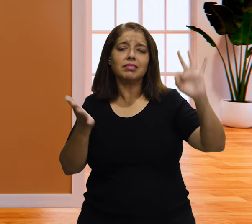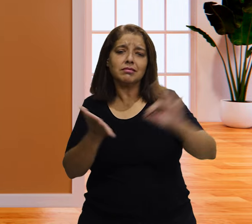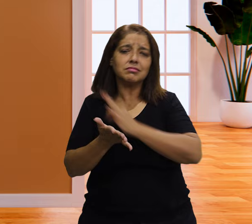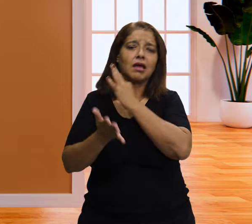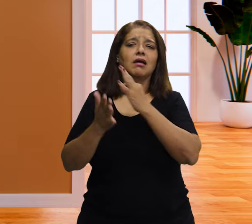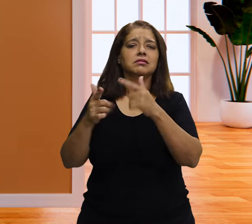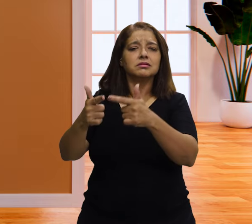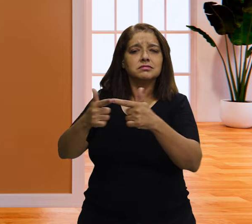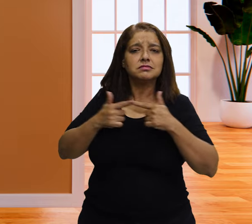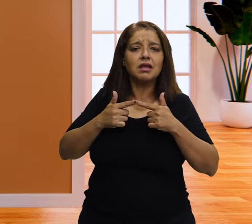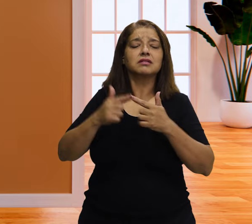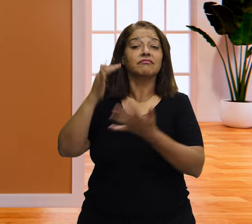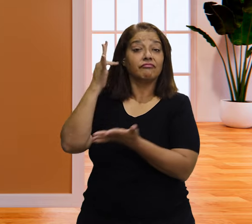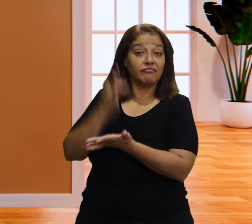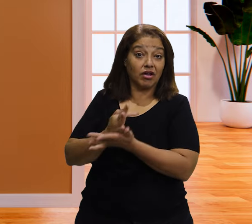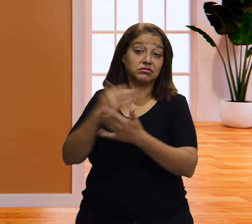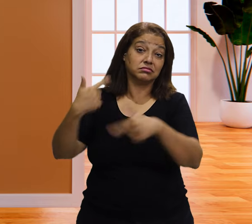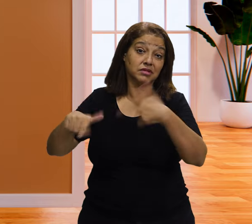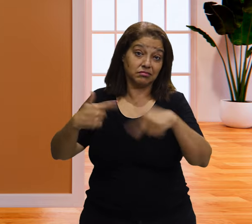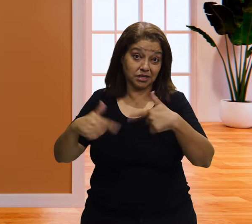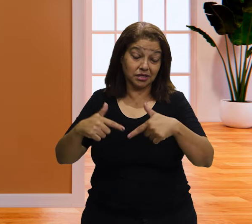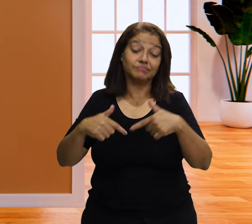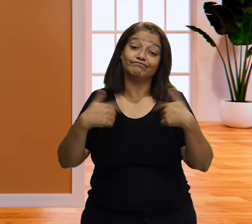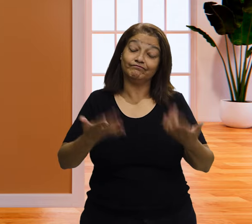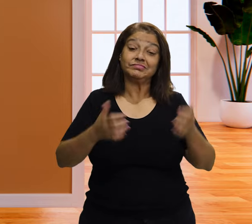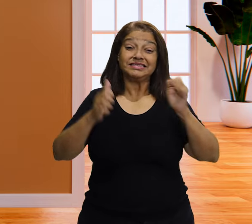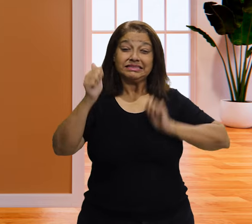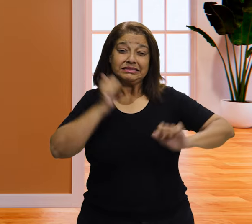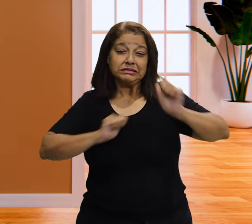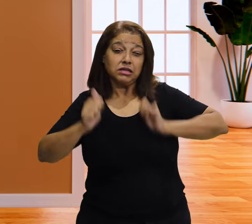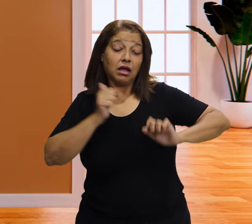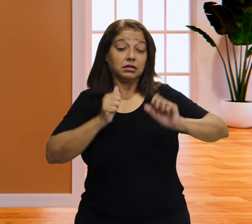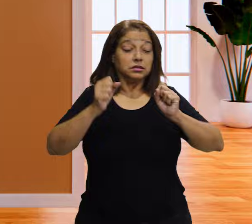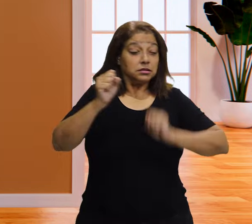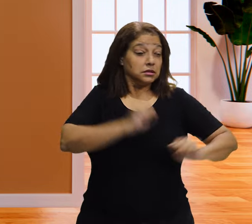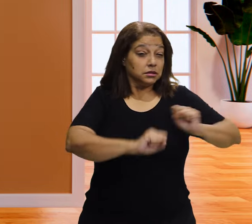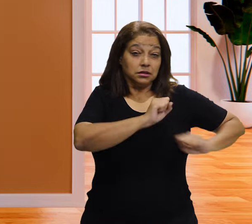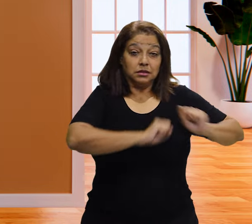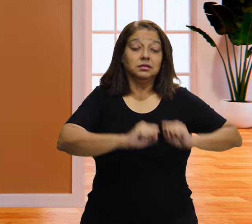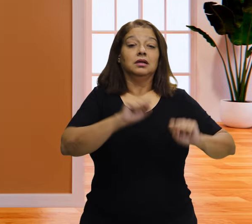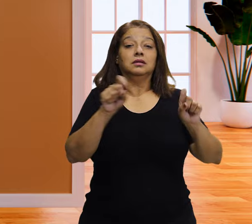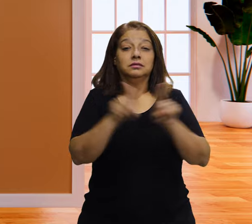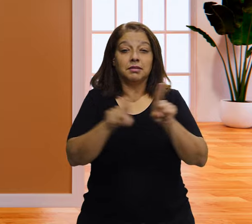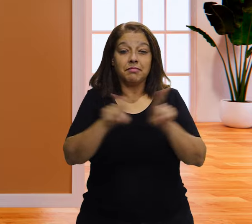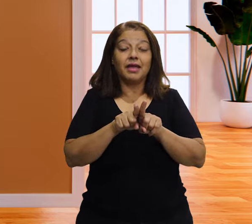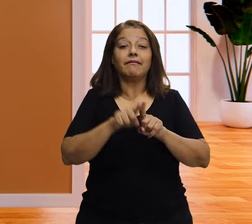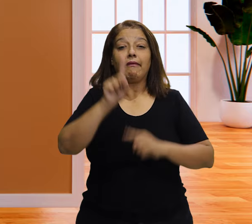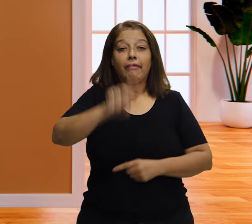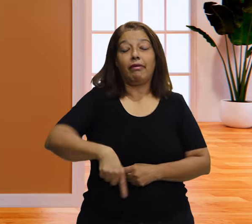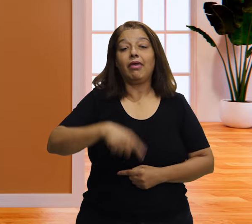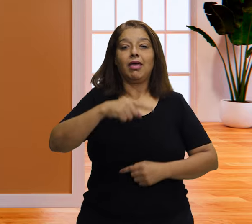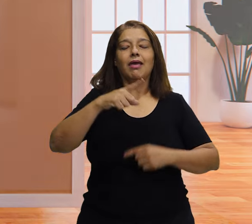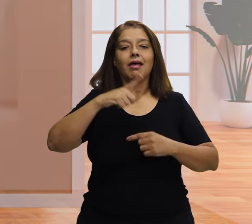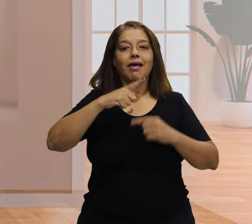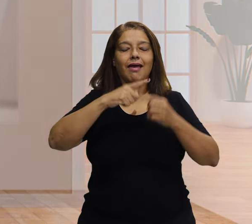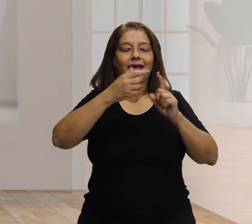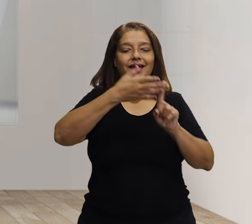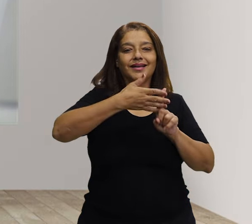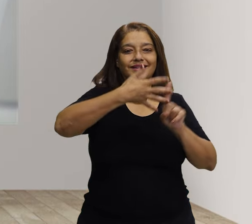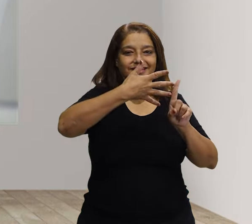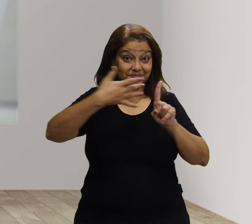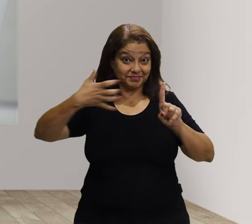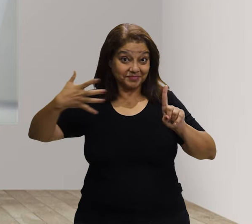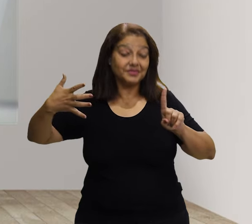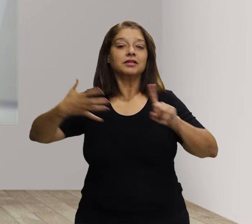faltas. Estresse, ansiedade e síndrome de burnout afetam diretamente a vida do profissional e,